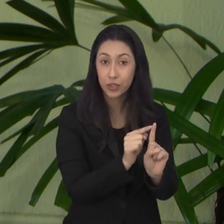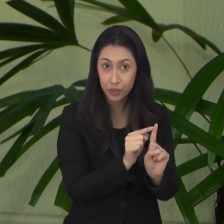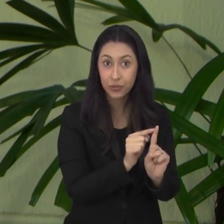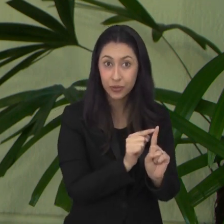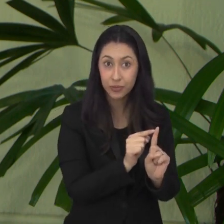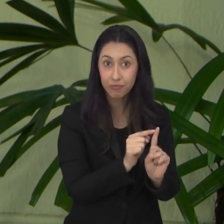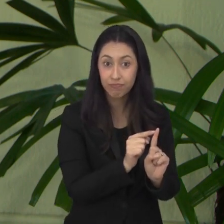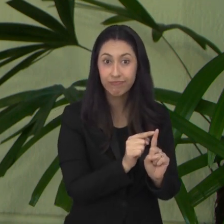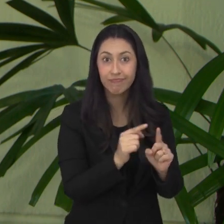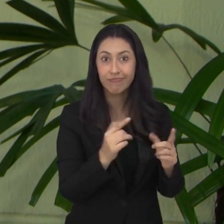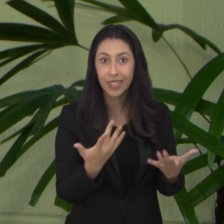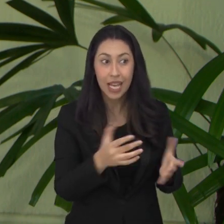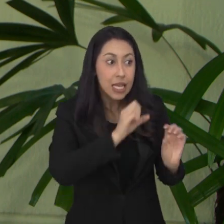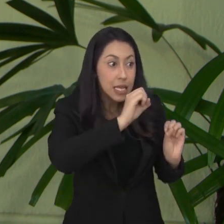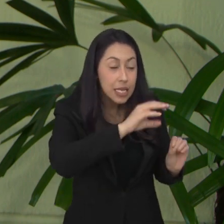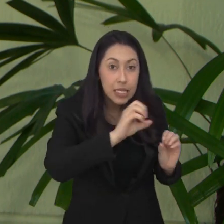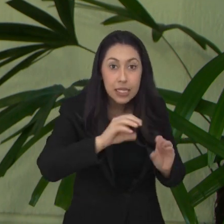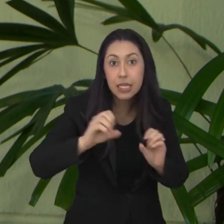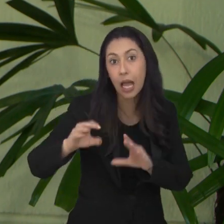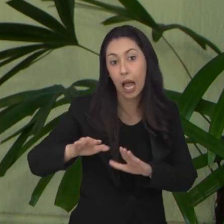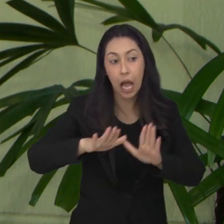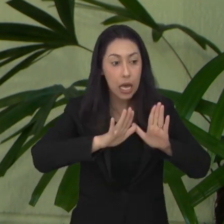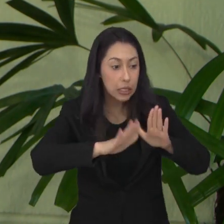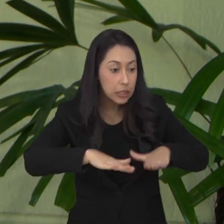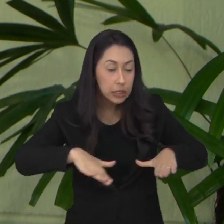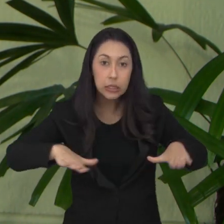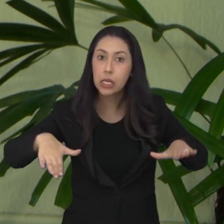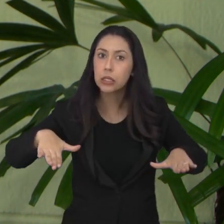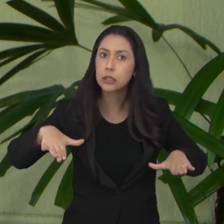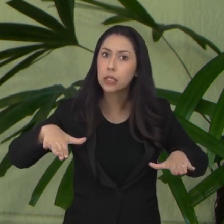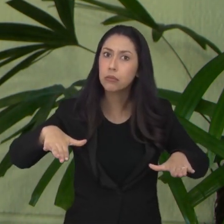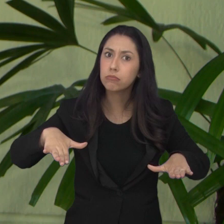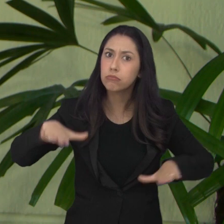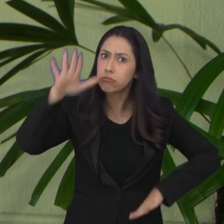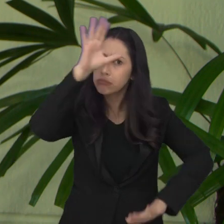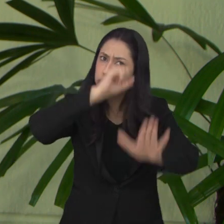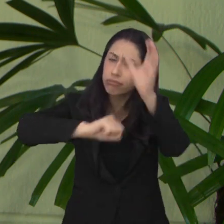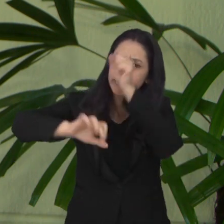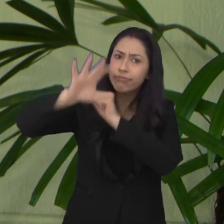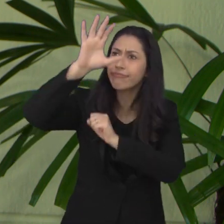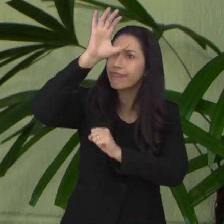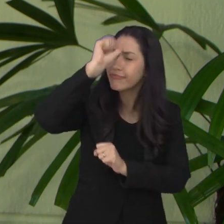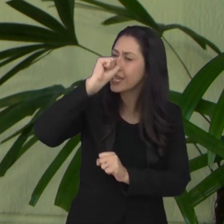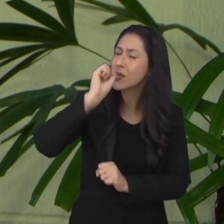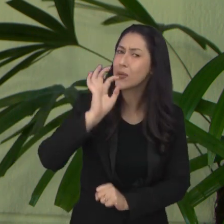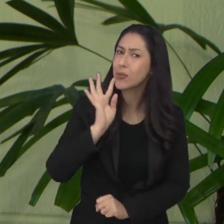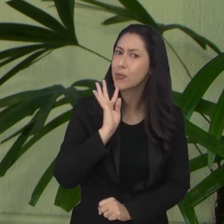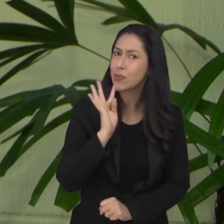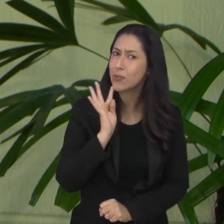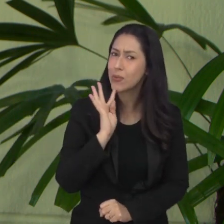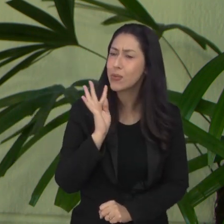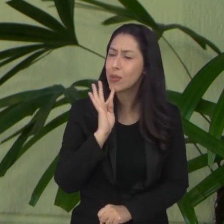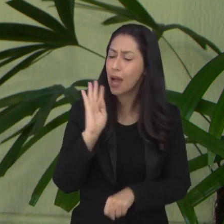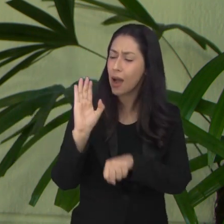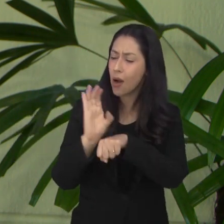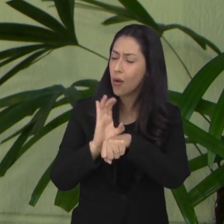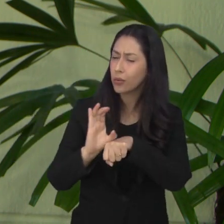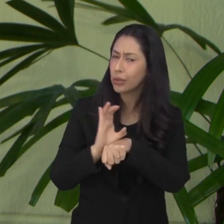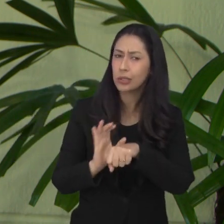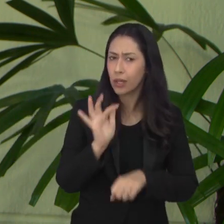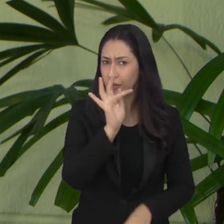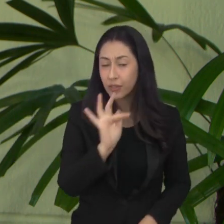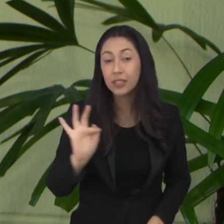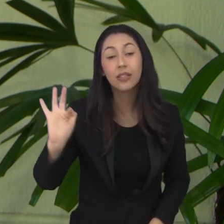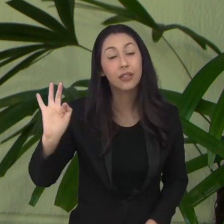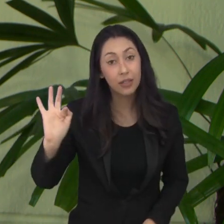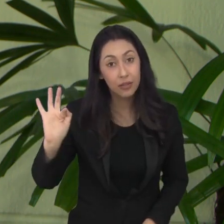finalidade levar para as crianças das escolas, conhecimento para que elas venham conhecer a Constituição, a Carta Magna do